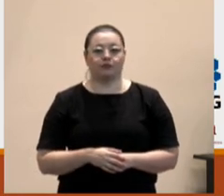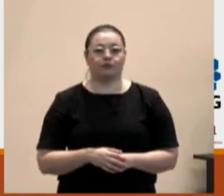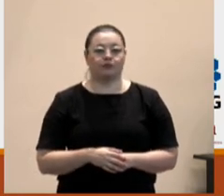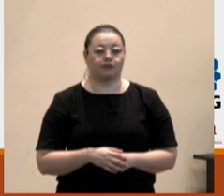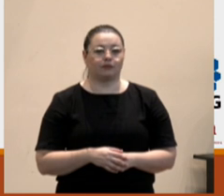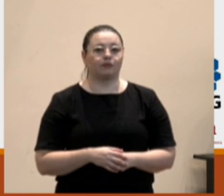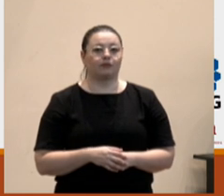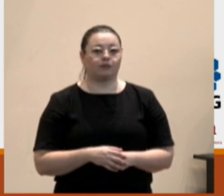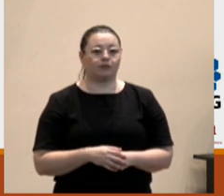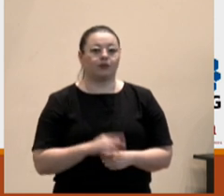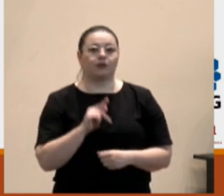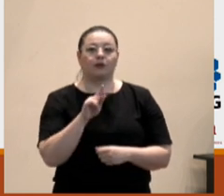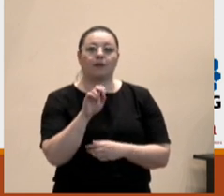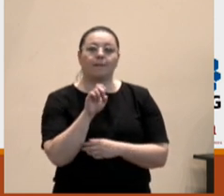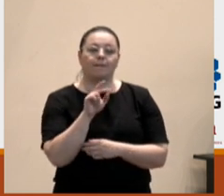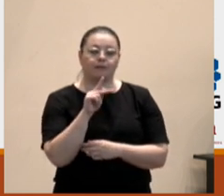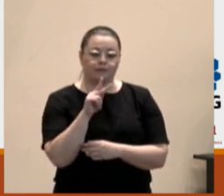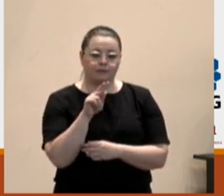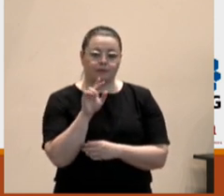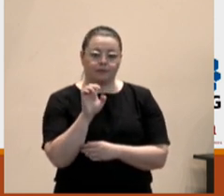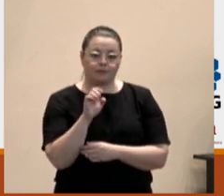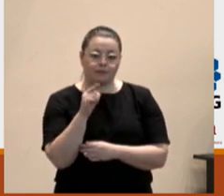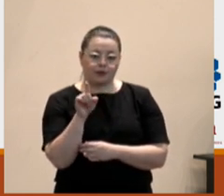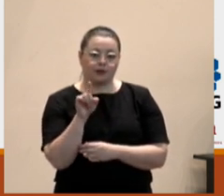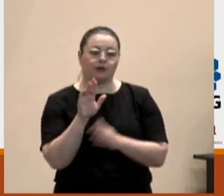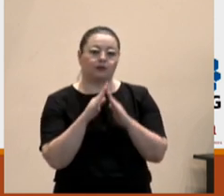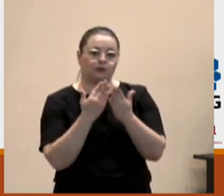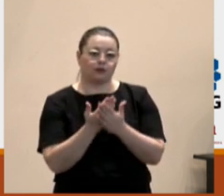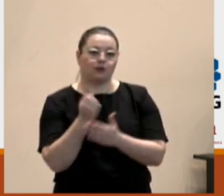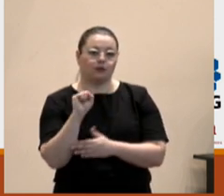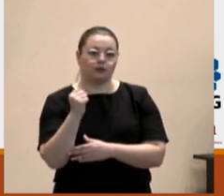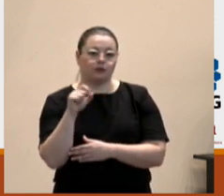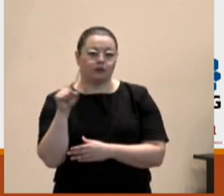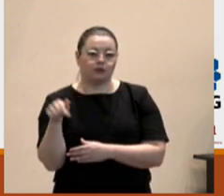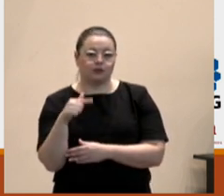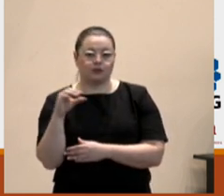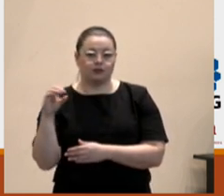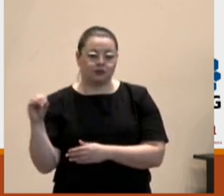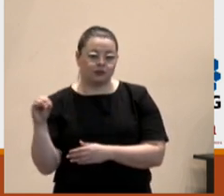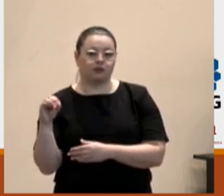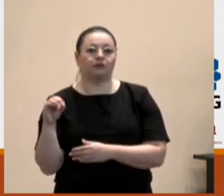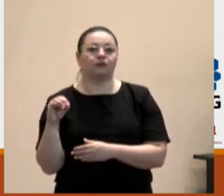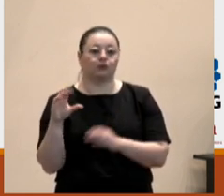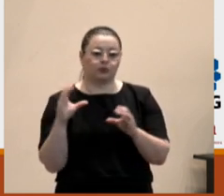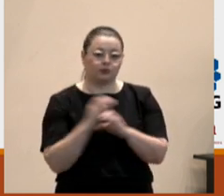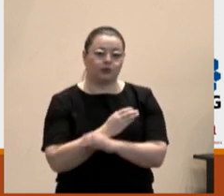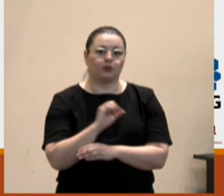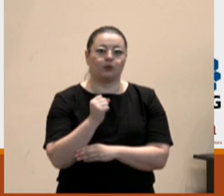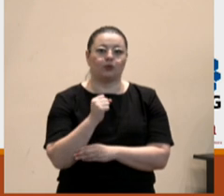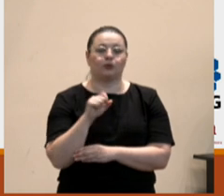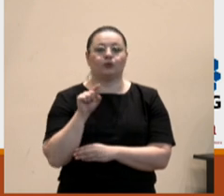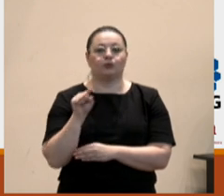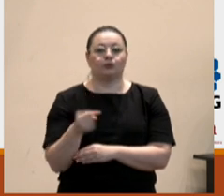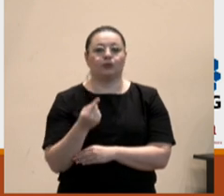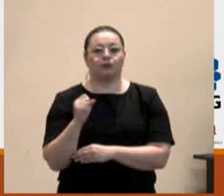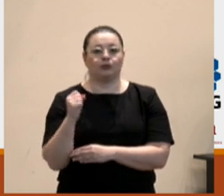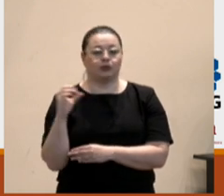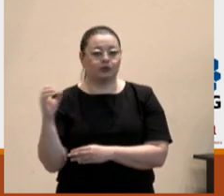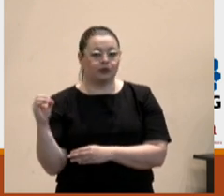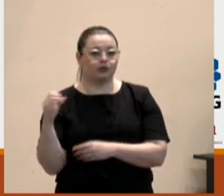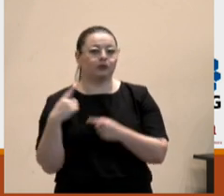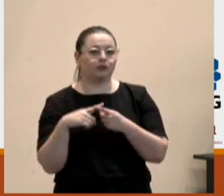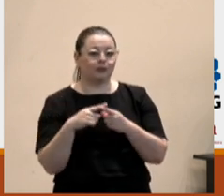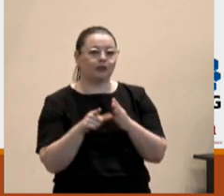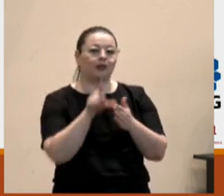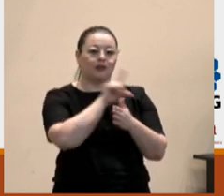Pré-escola parcial, 8.700. Pré-escola integral, 18.800. Porque naquelas contas lá também